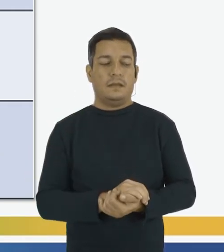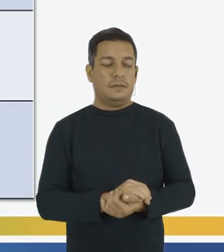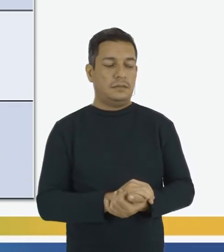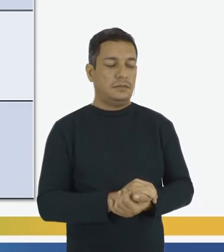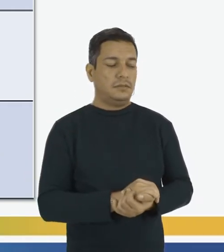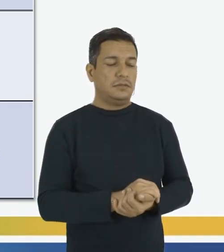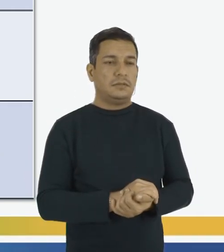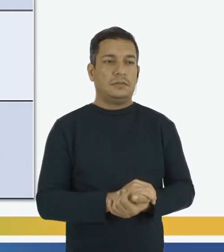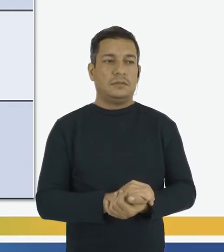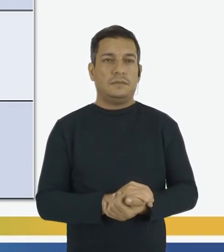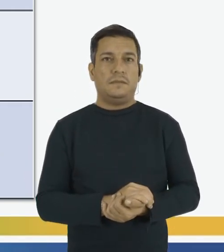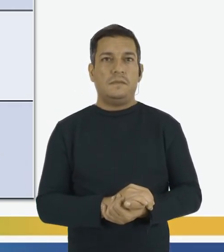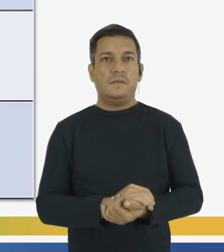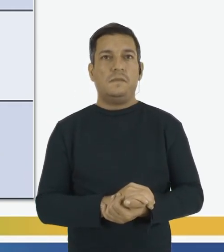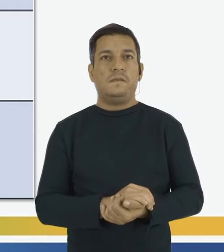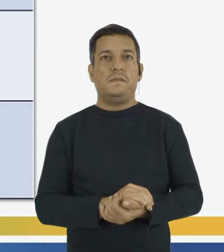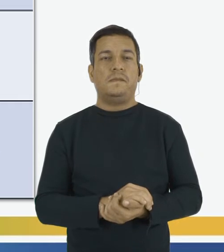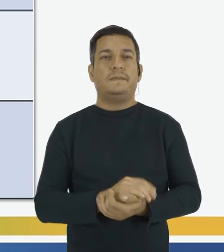Código